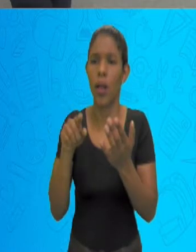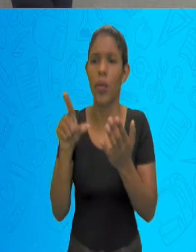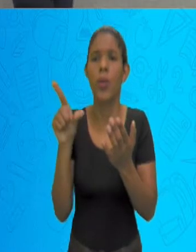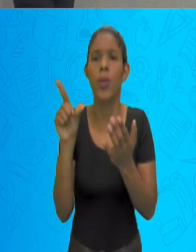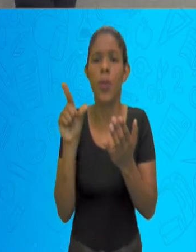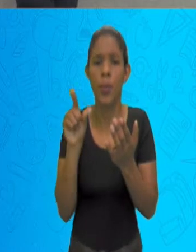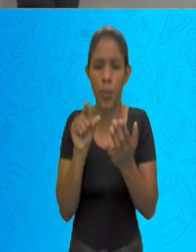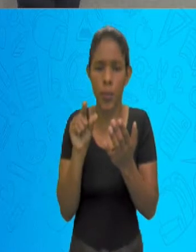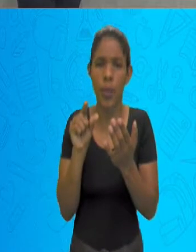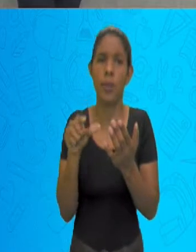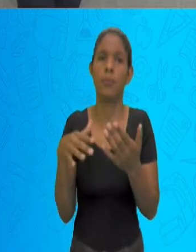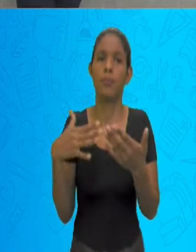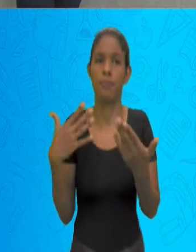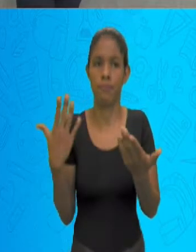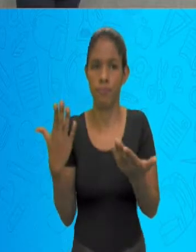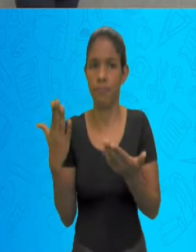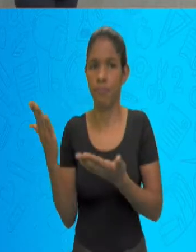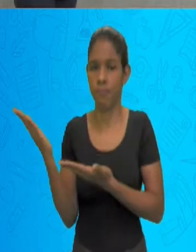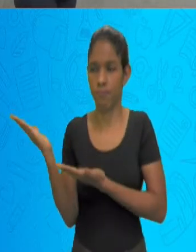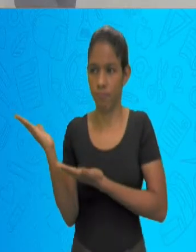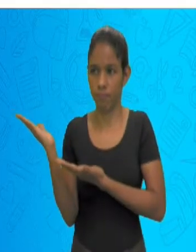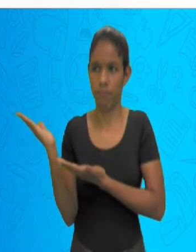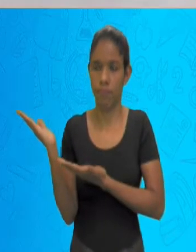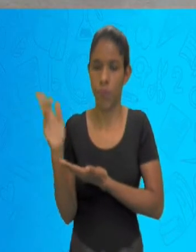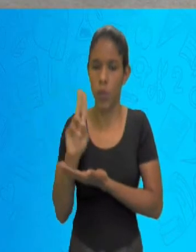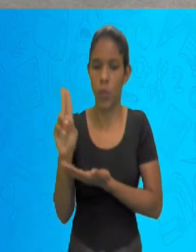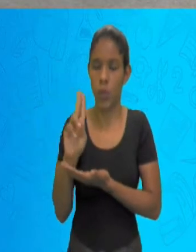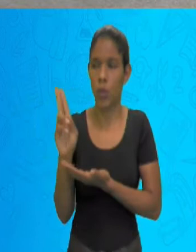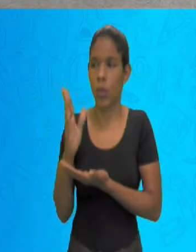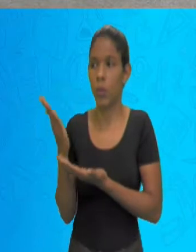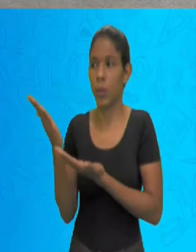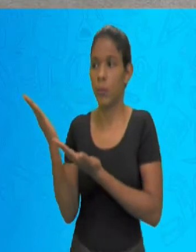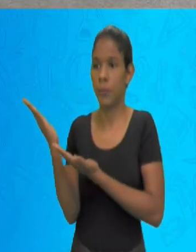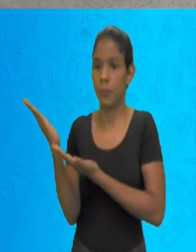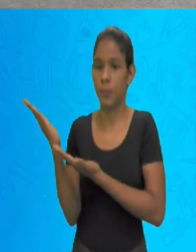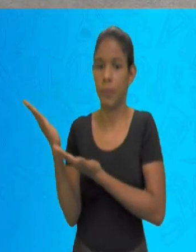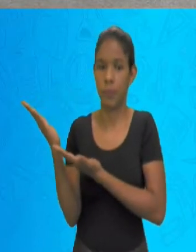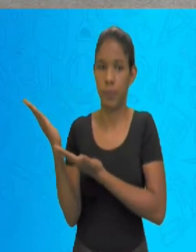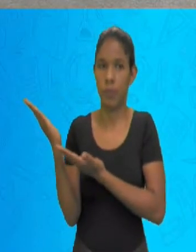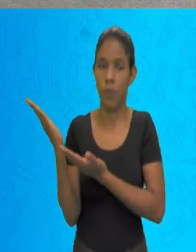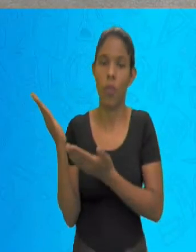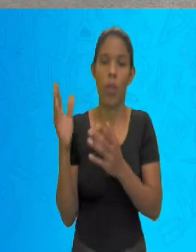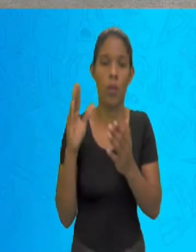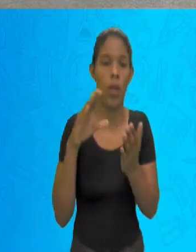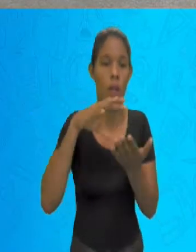o hexaedro, okay? Que vocês também conhecem como cubo.